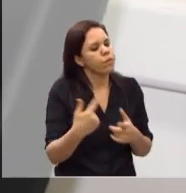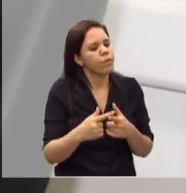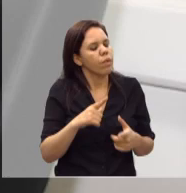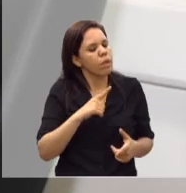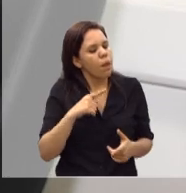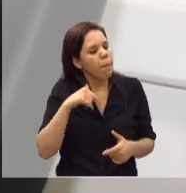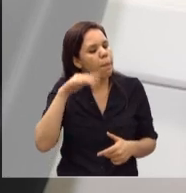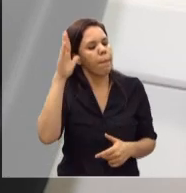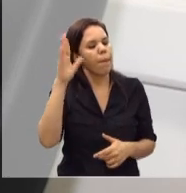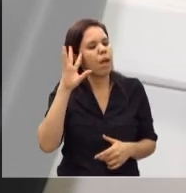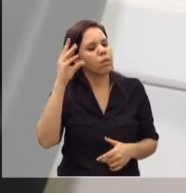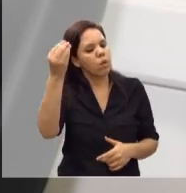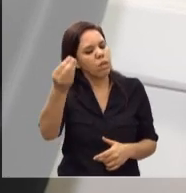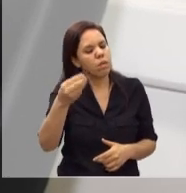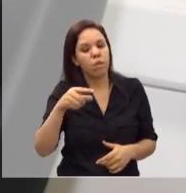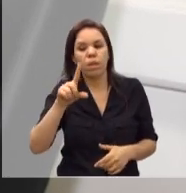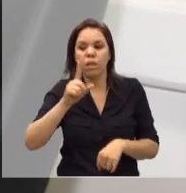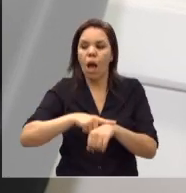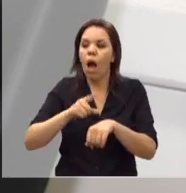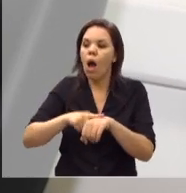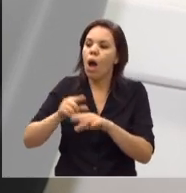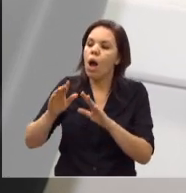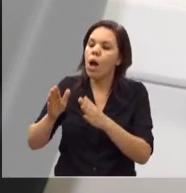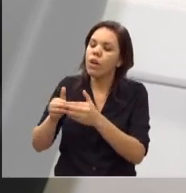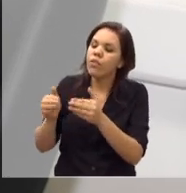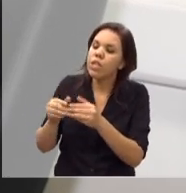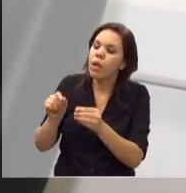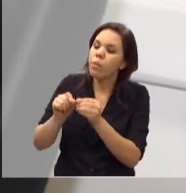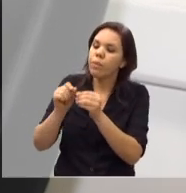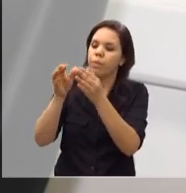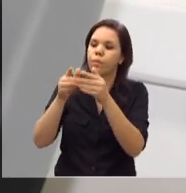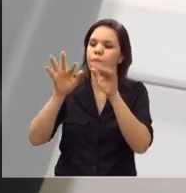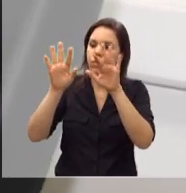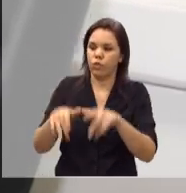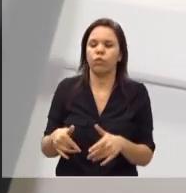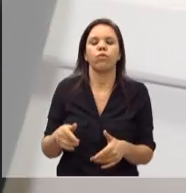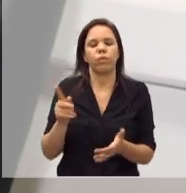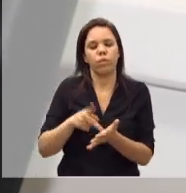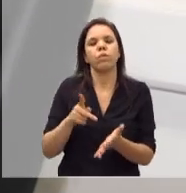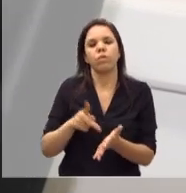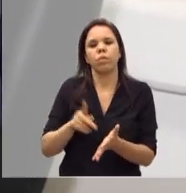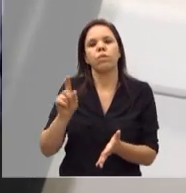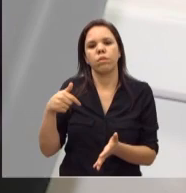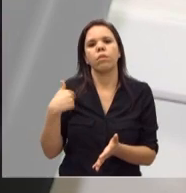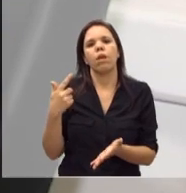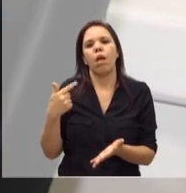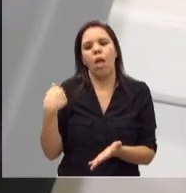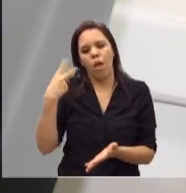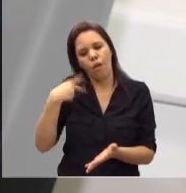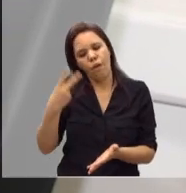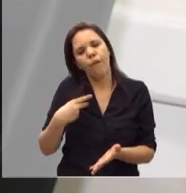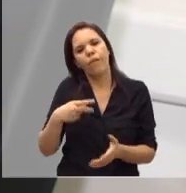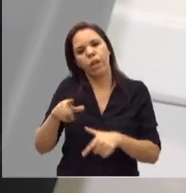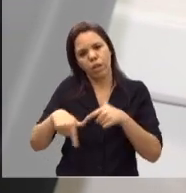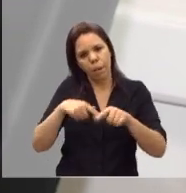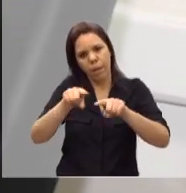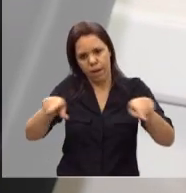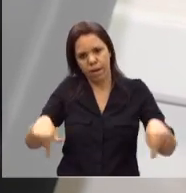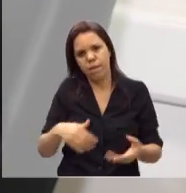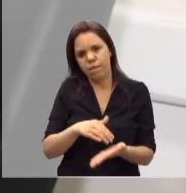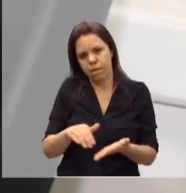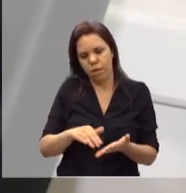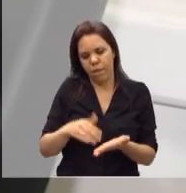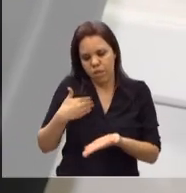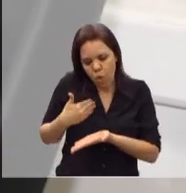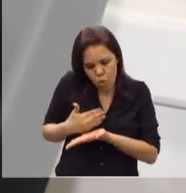mais embasamento na hora de enviar um pedido, um requerimento? Claro. Eu sou um vereador de gabinete, mas eu